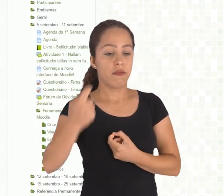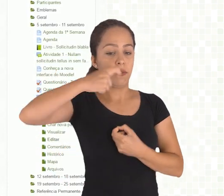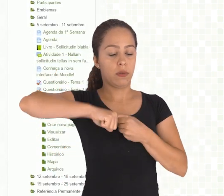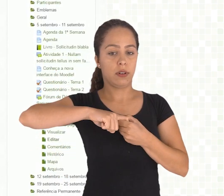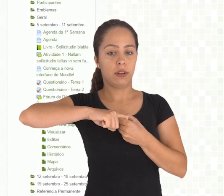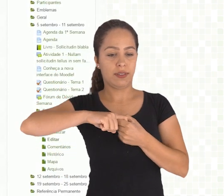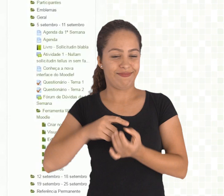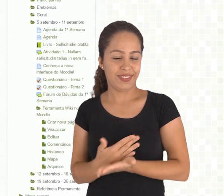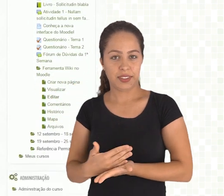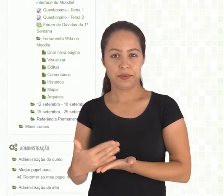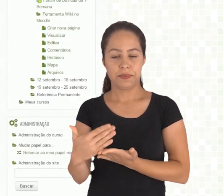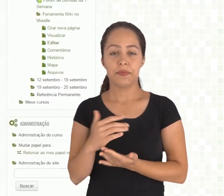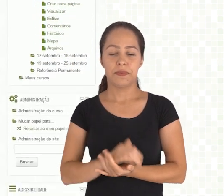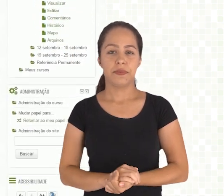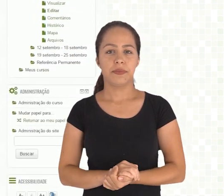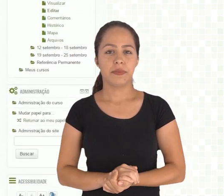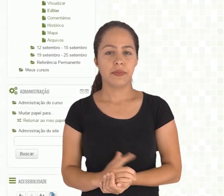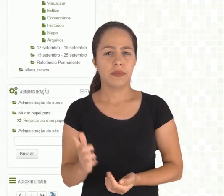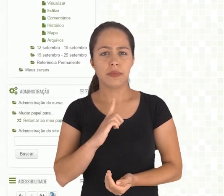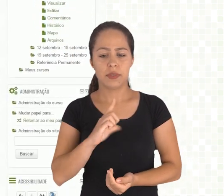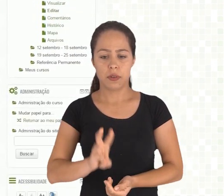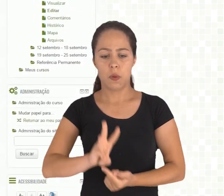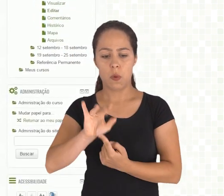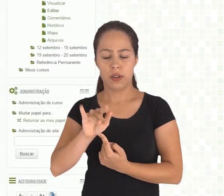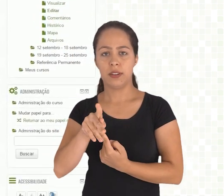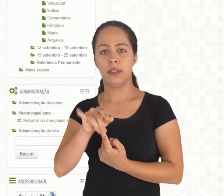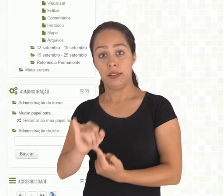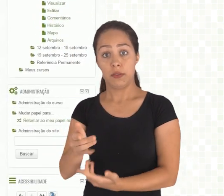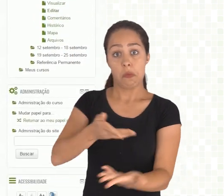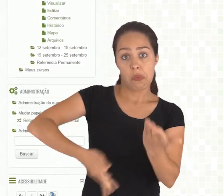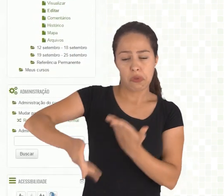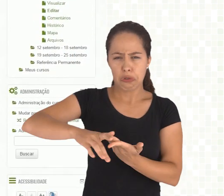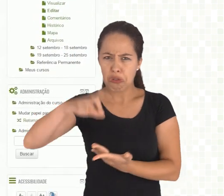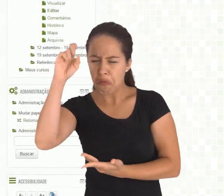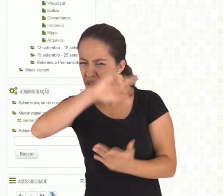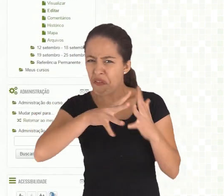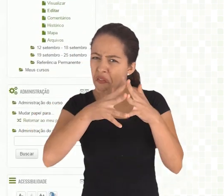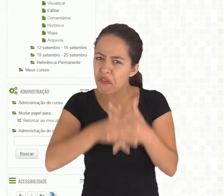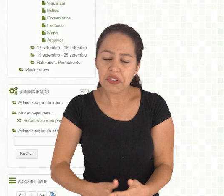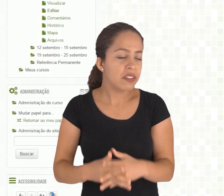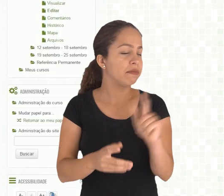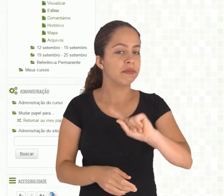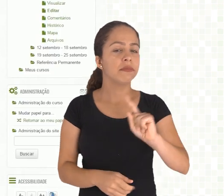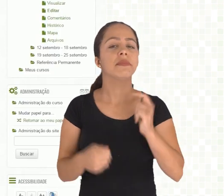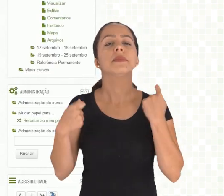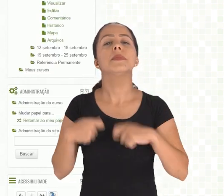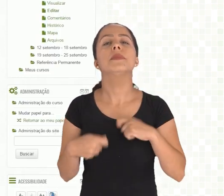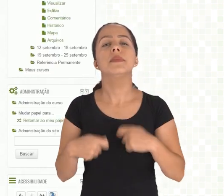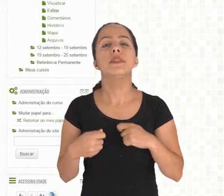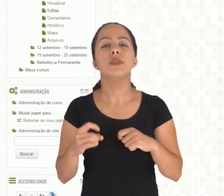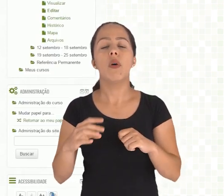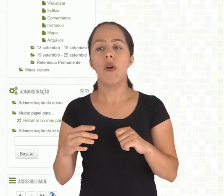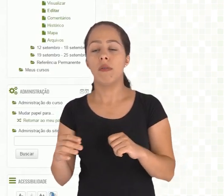para voltar para a página inicial e colocar aqui voltar para o ic colaborativa não tem nada de complexo a única coisa que